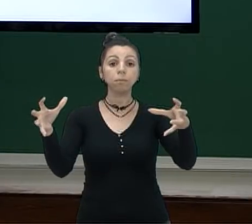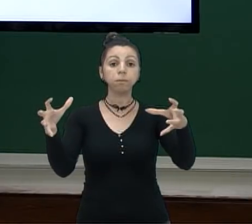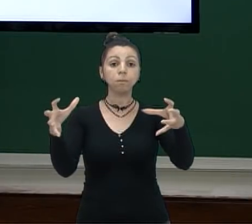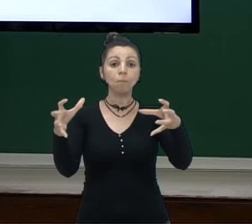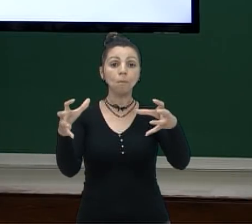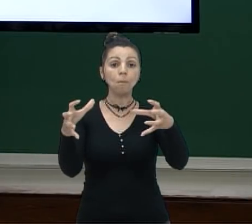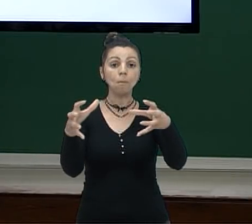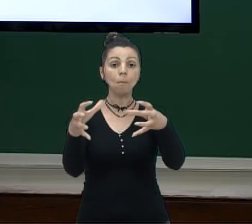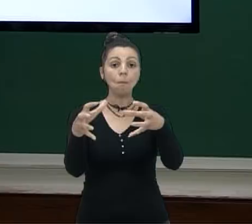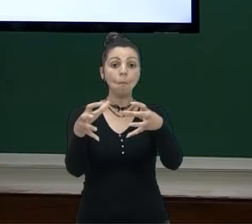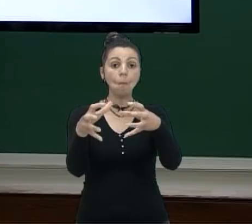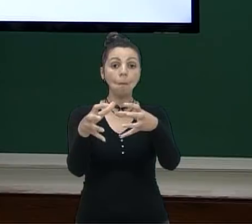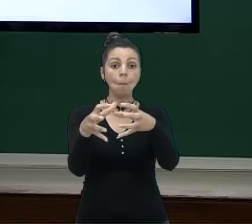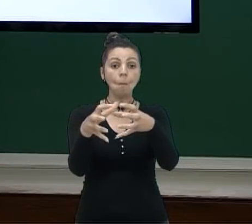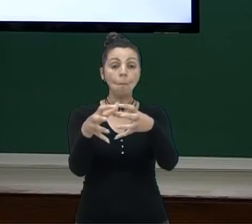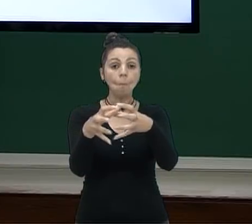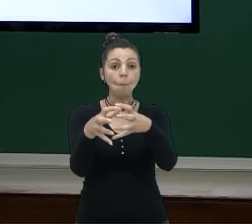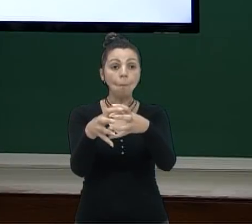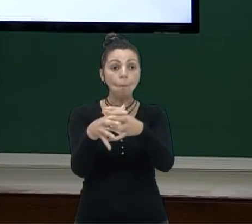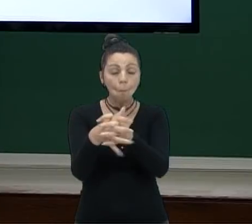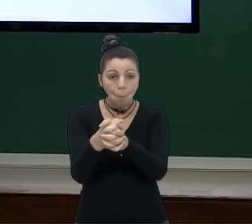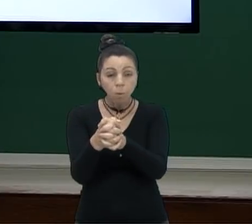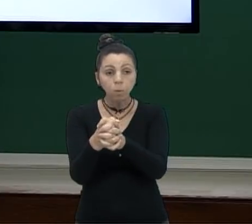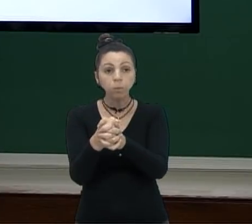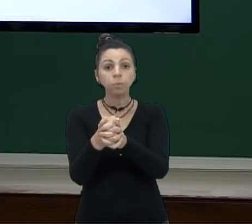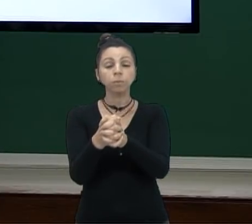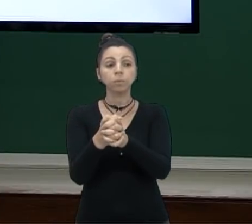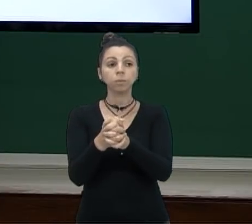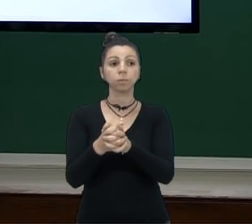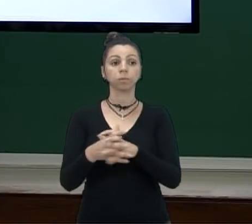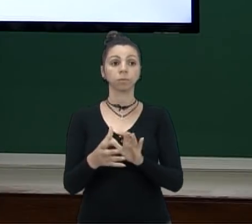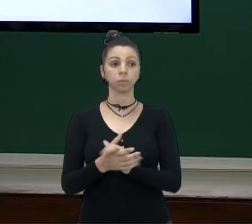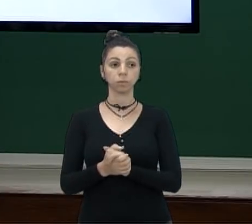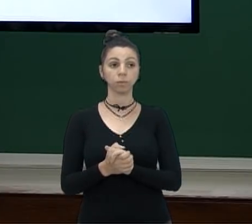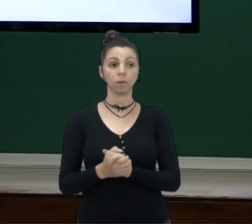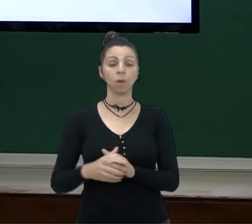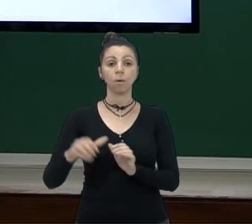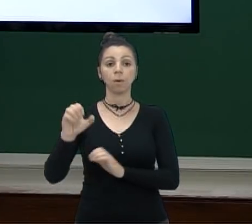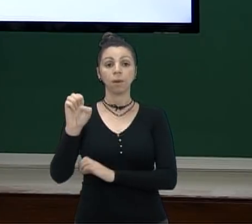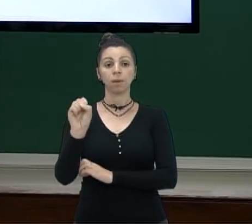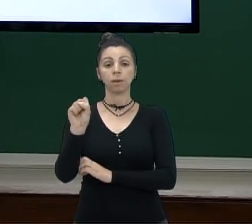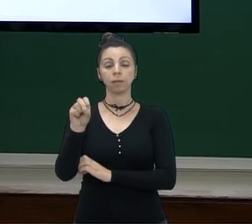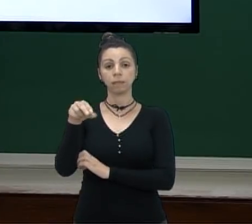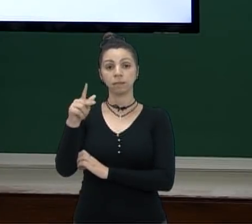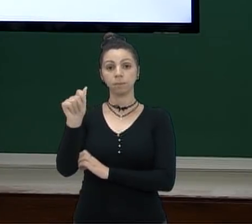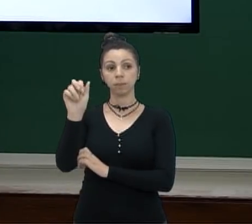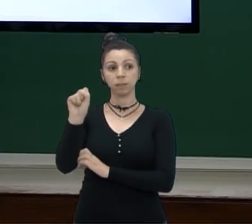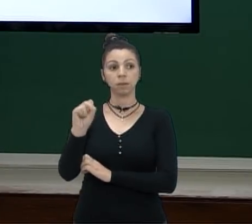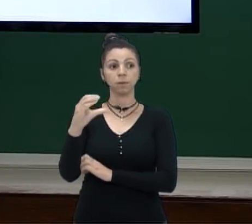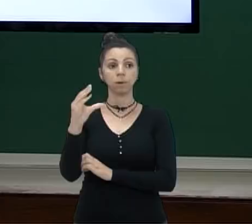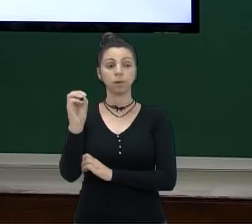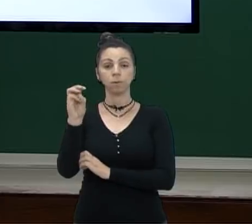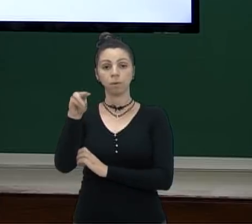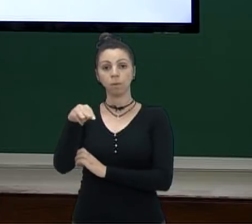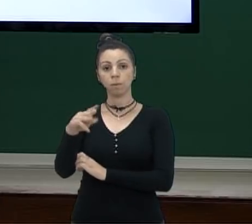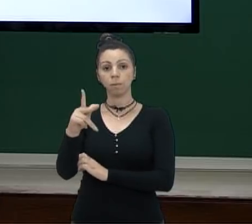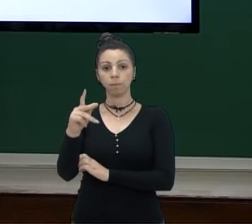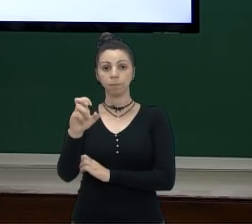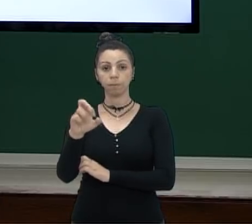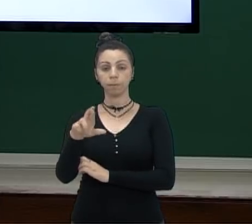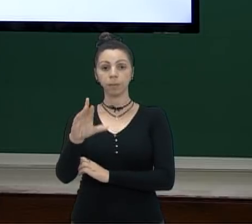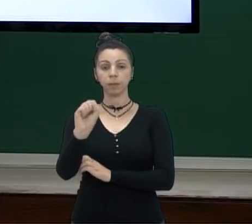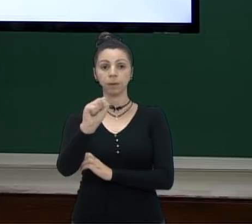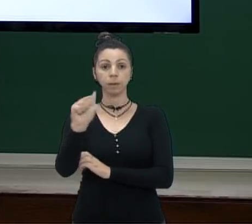o seu volume. Eu vou apertando e as partículas que estão afastadas vão se aproximando. O que a gente tem